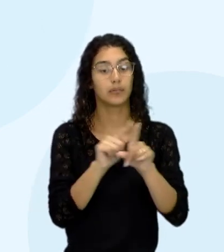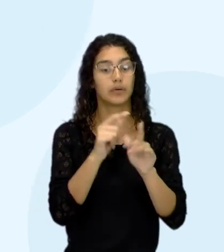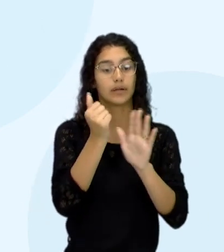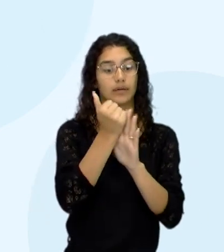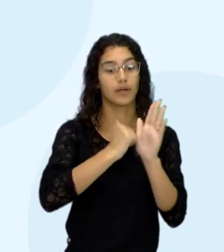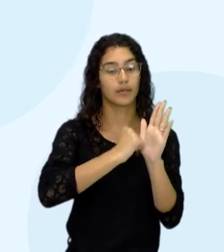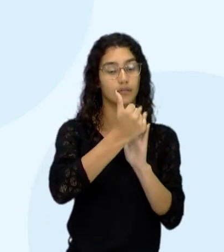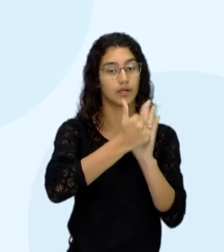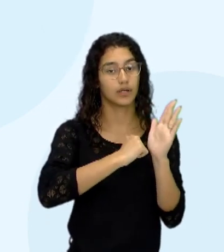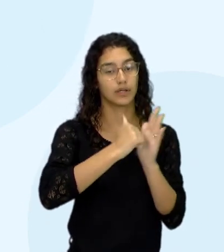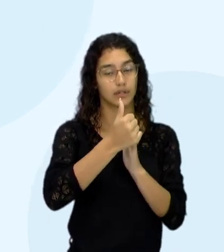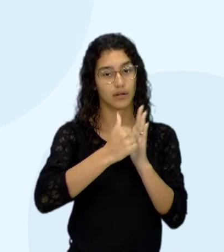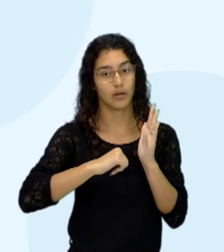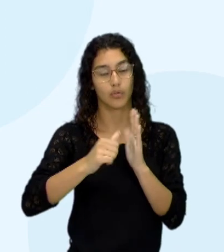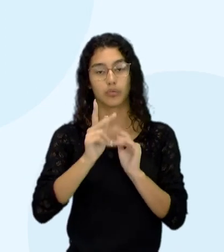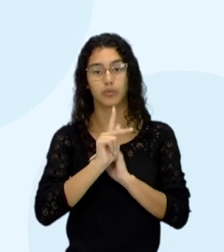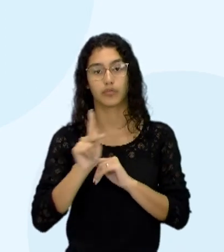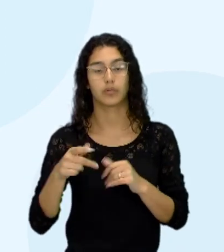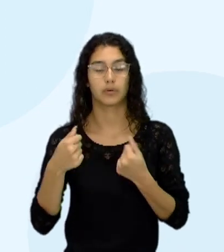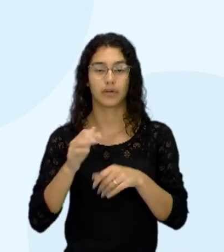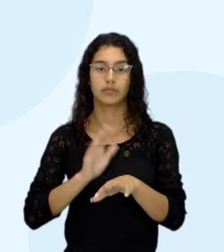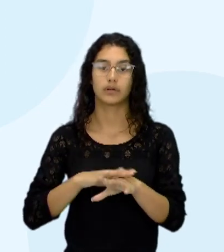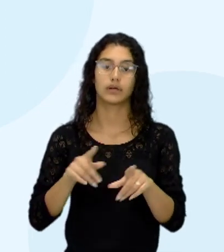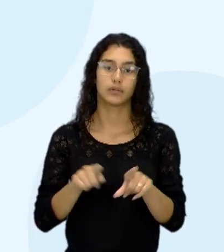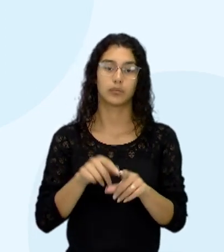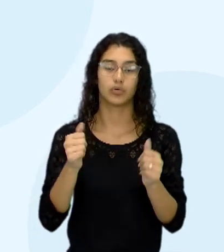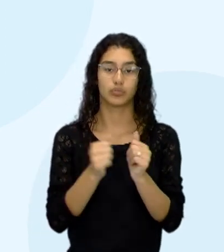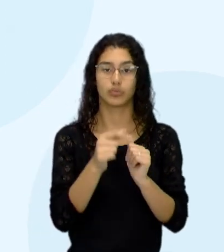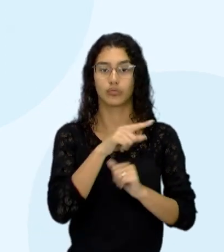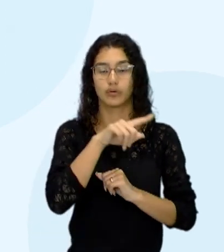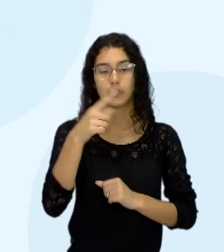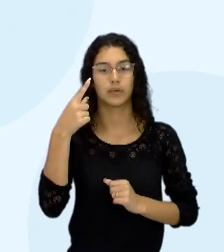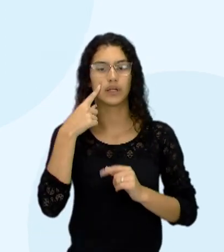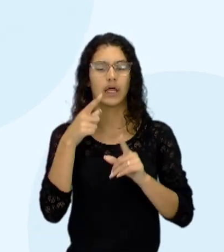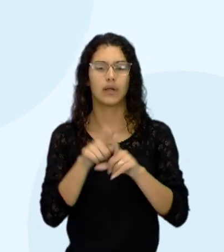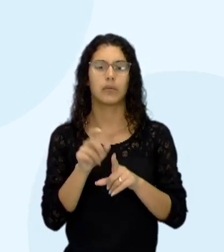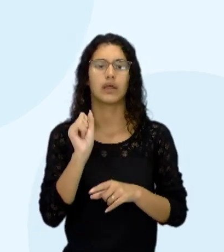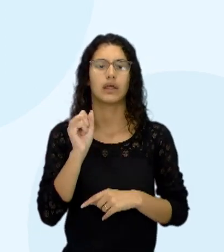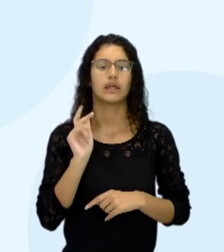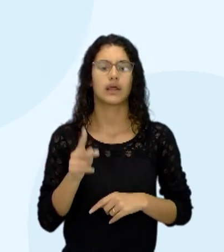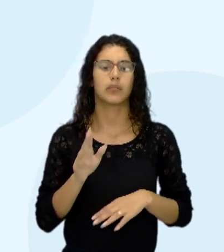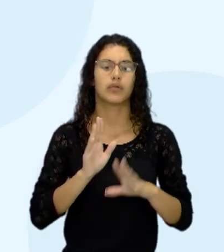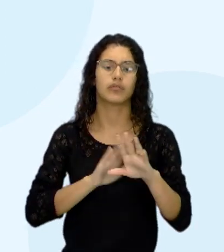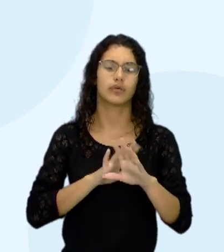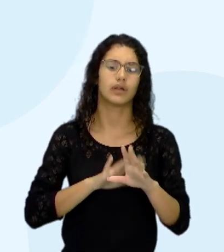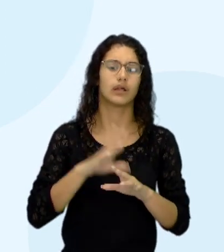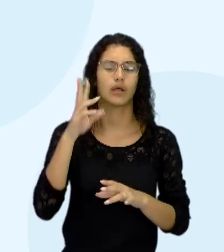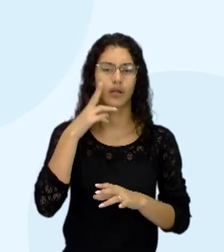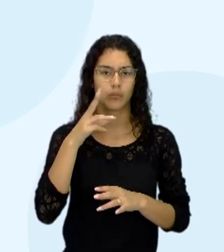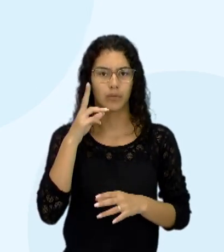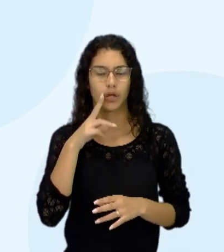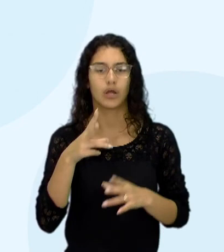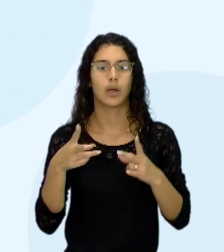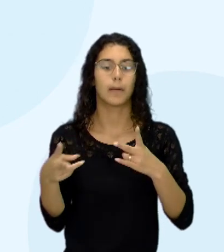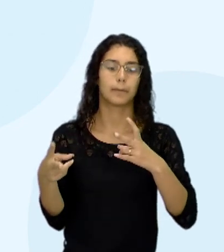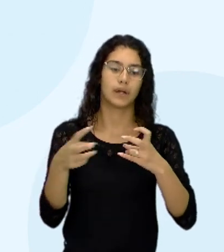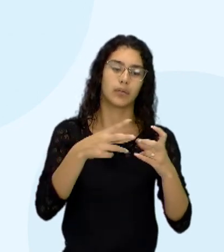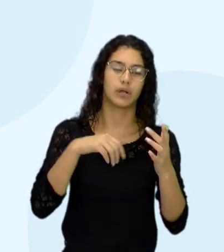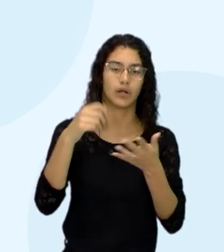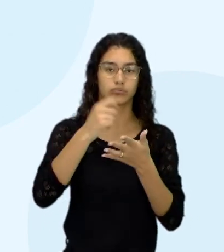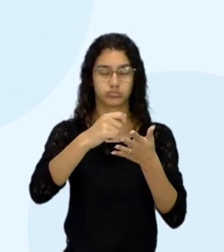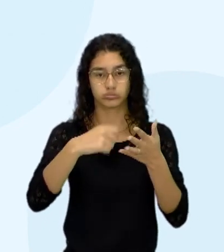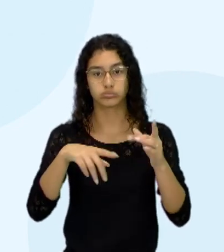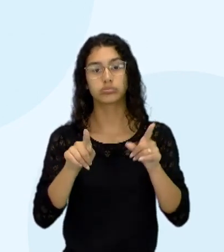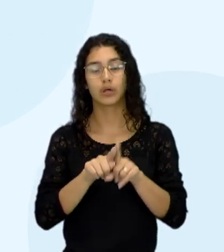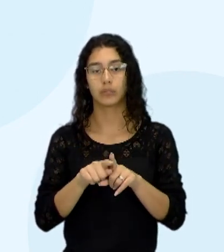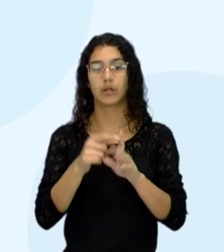avaliações também, né? Os professores vão fazer isso com vocês, mas vocês pensar também que vocês têm que sempre fazer retomada, análises, anotações